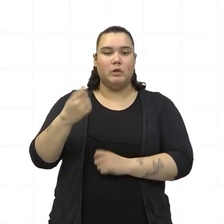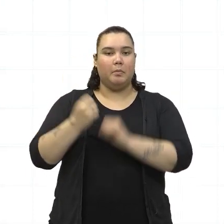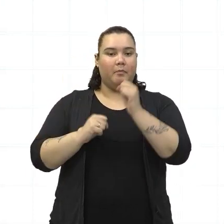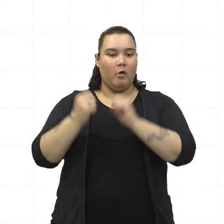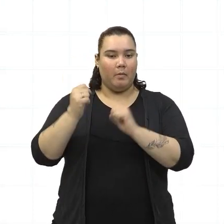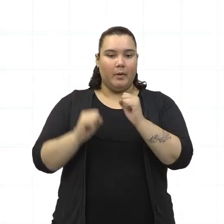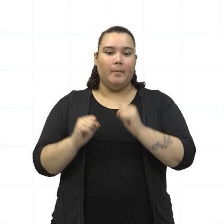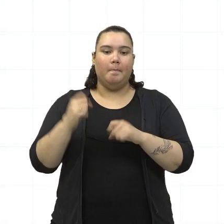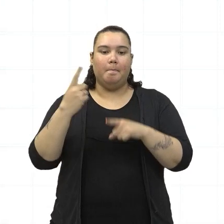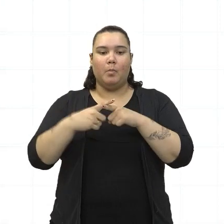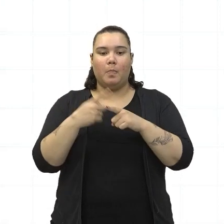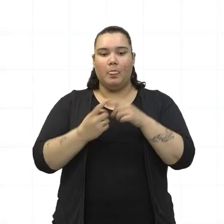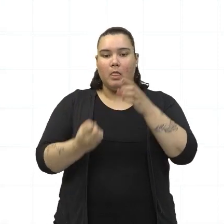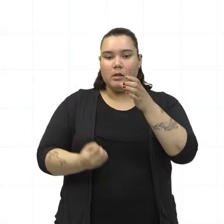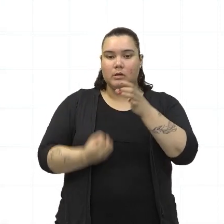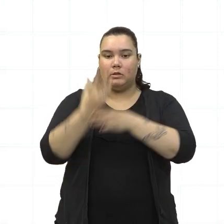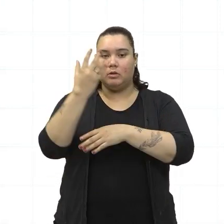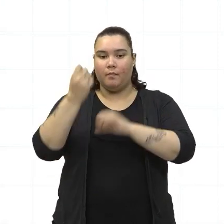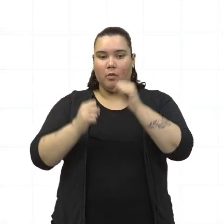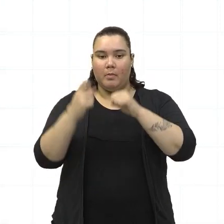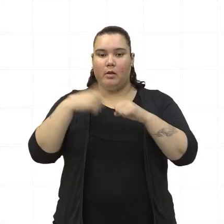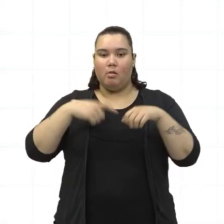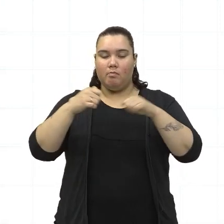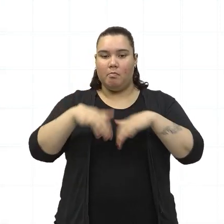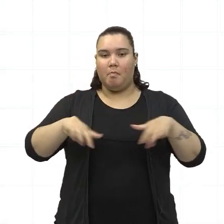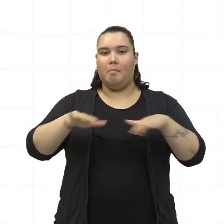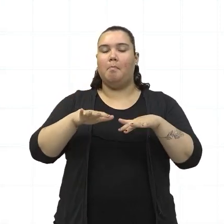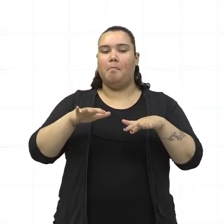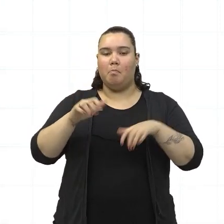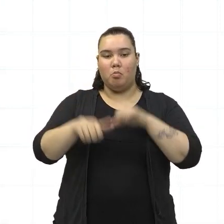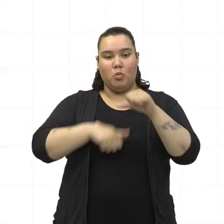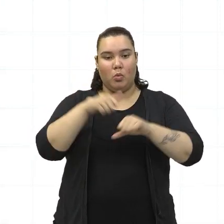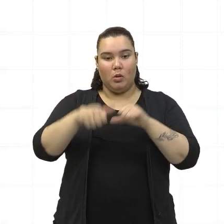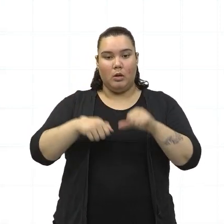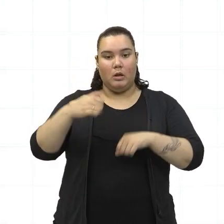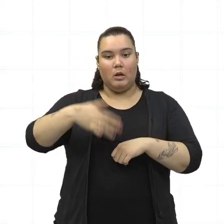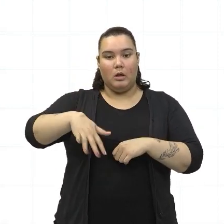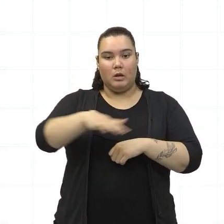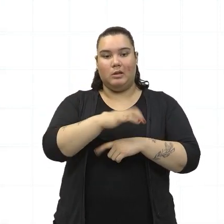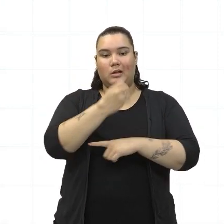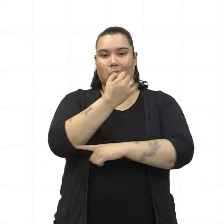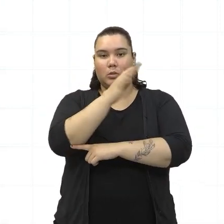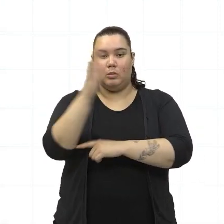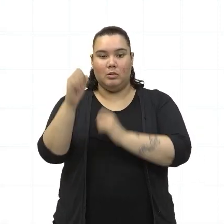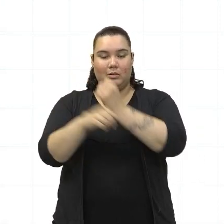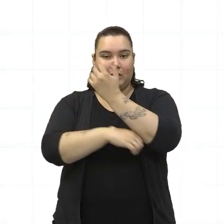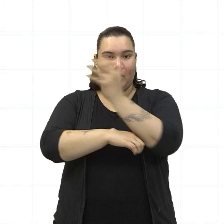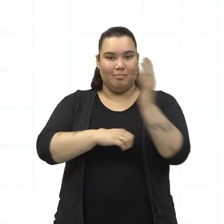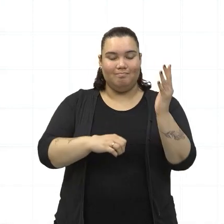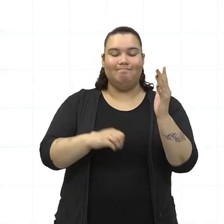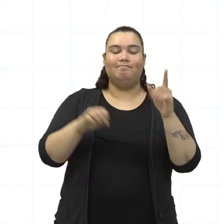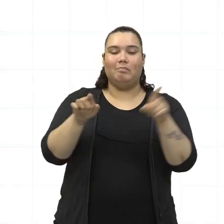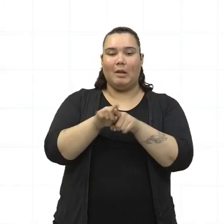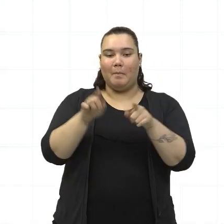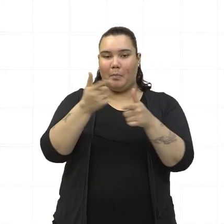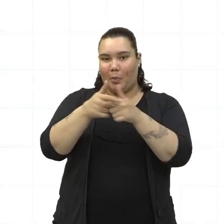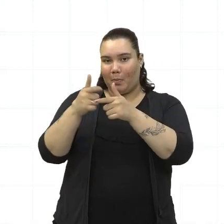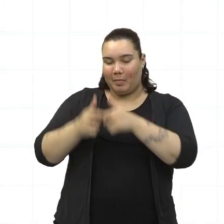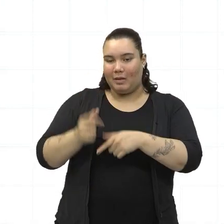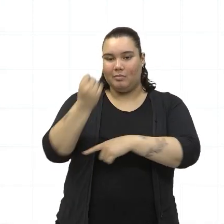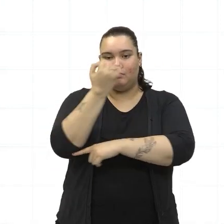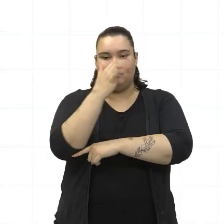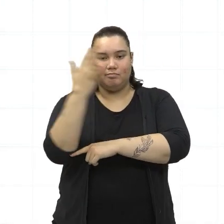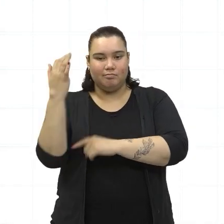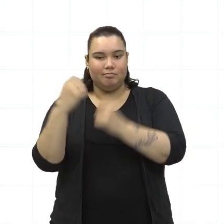A implementação de uma usina hidrelétrica provoca grandes mudanças na paisagem natural e grandes problemas ambientais, né? Então,